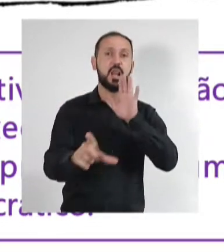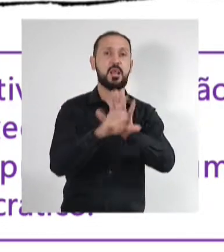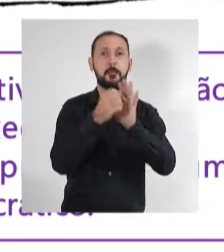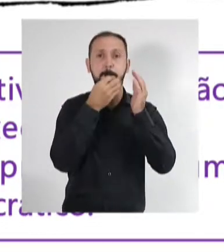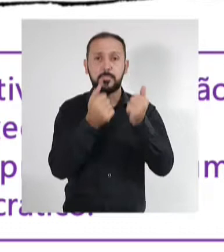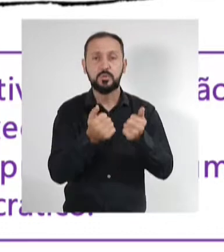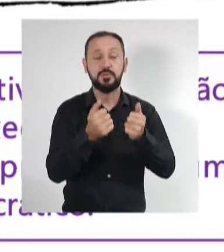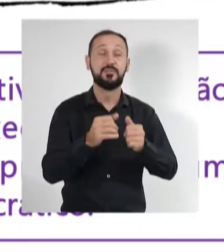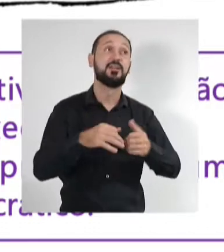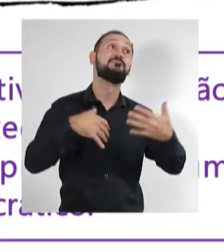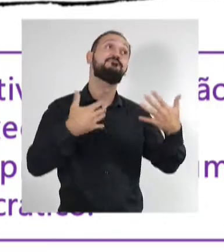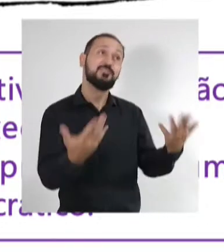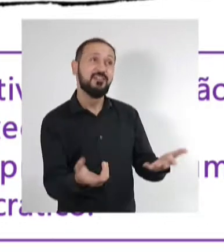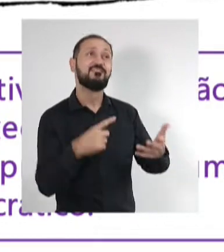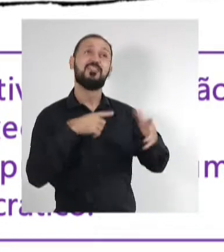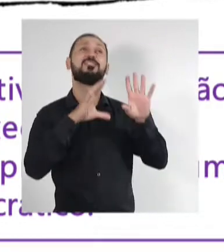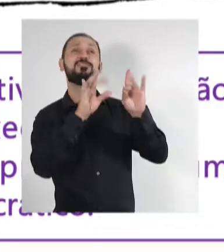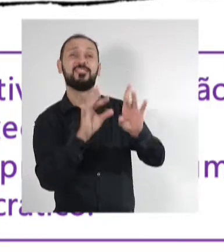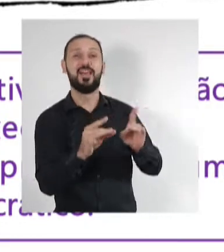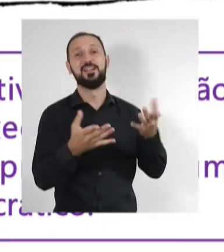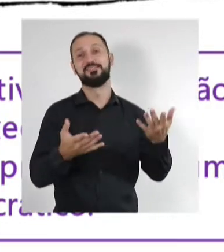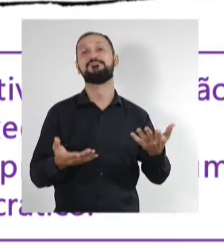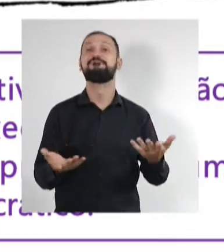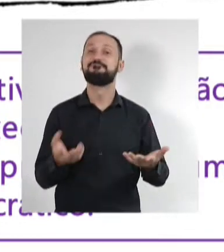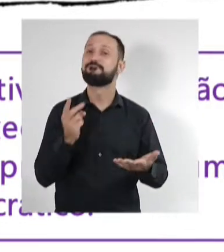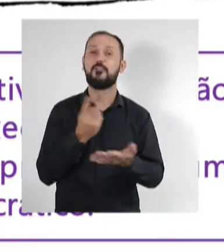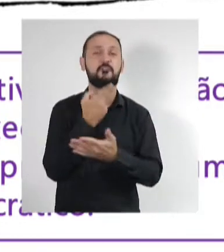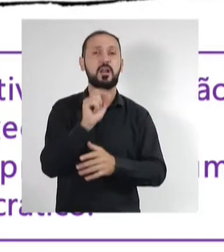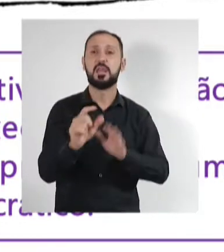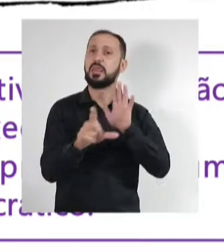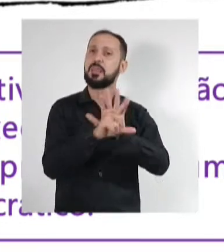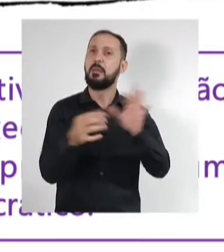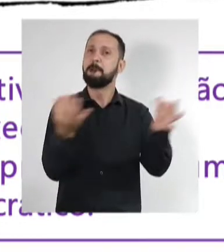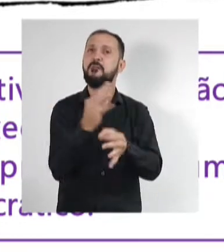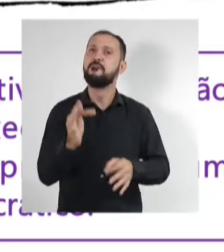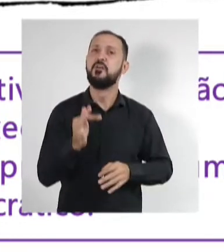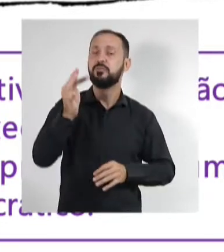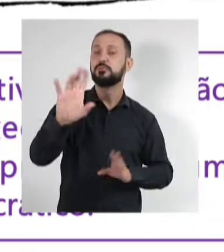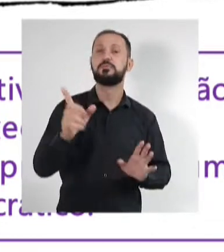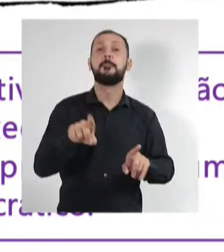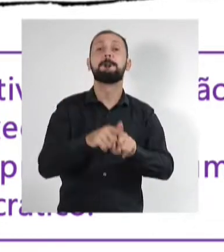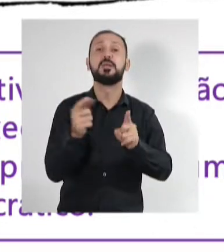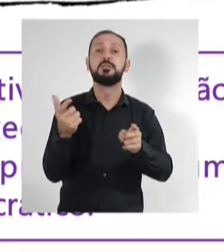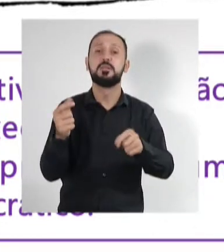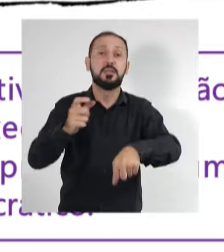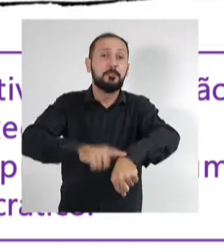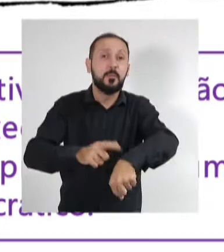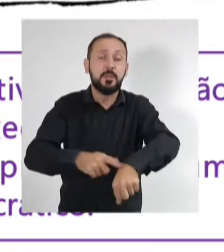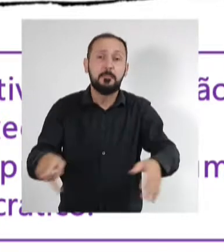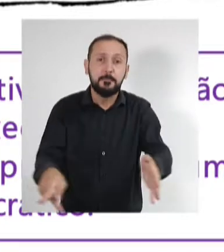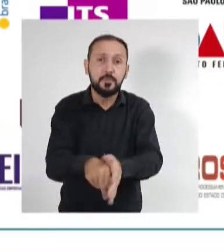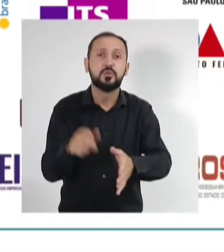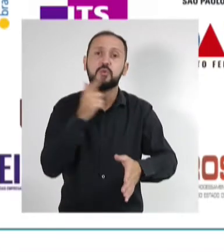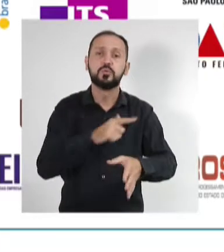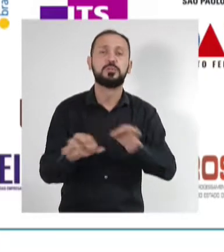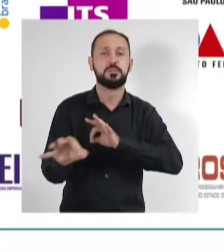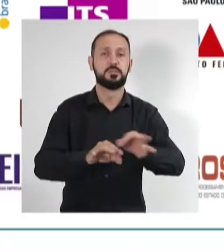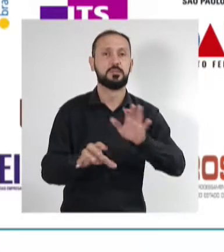ele vai dizer... Opa, tem uma mosca aqui. Ele vai dizer que não, a lei não é a ideal, mas é a lei que foi possível ser construída nesse exercício.